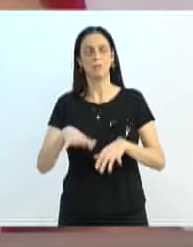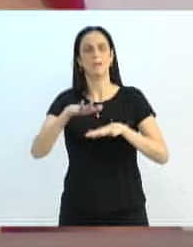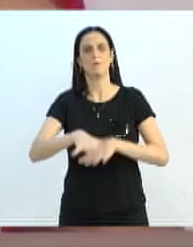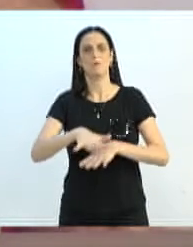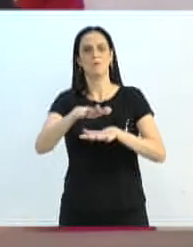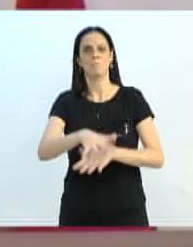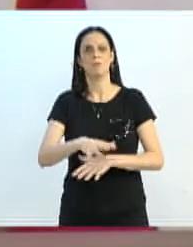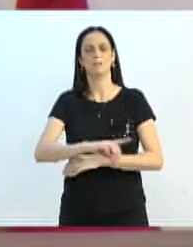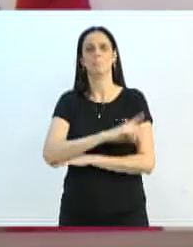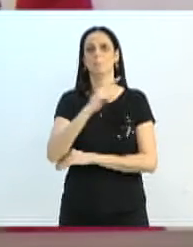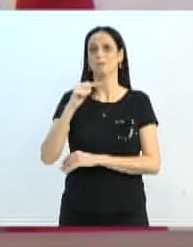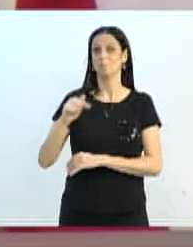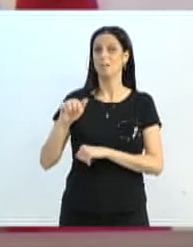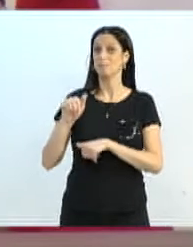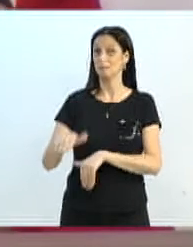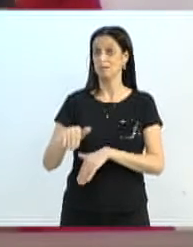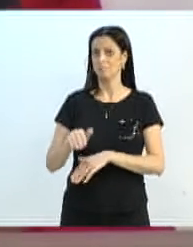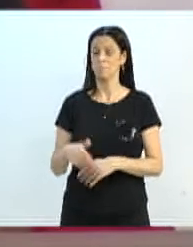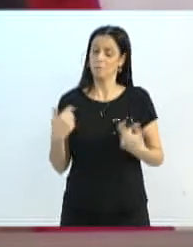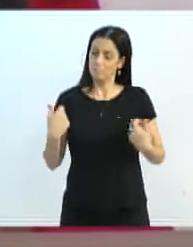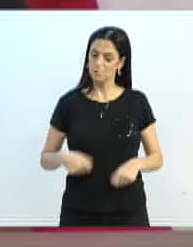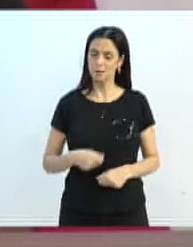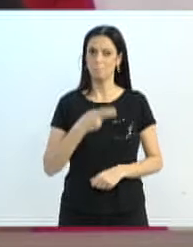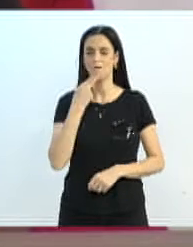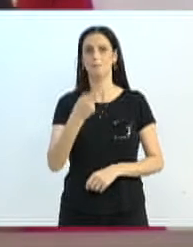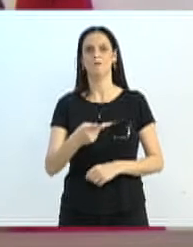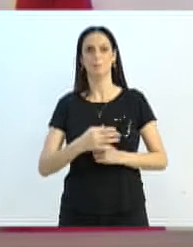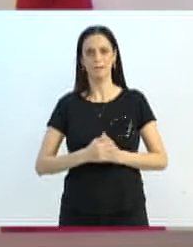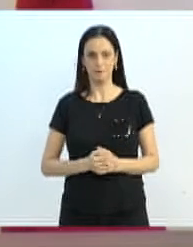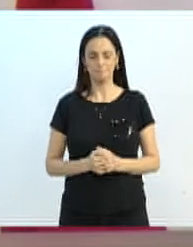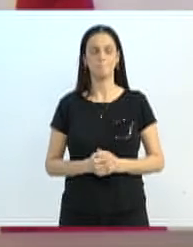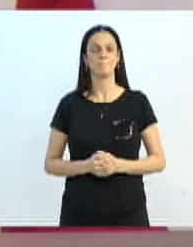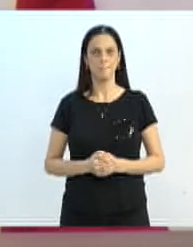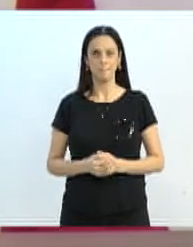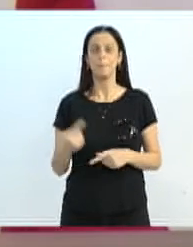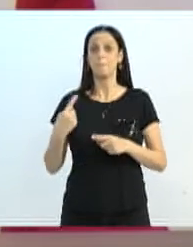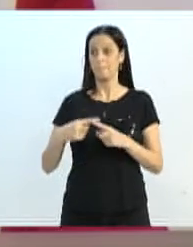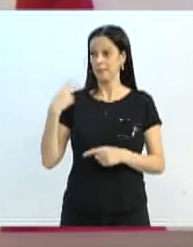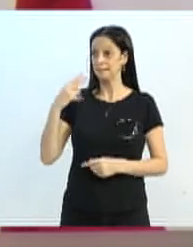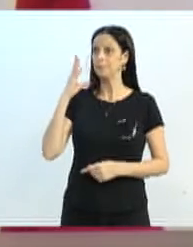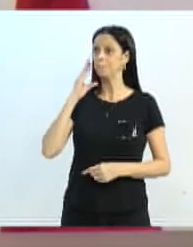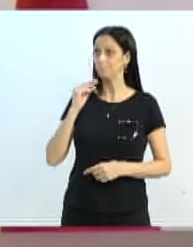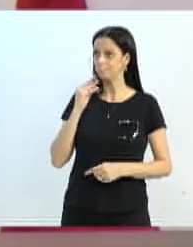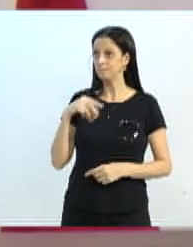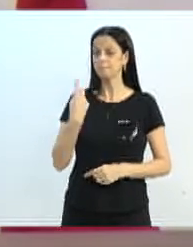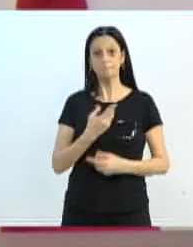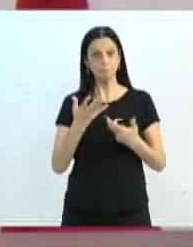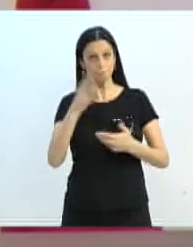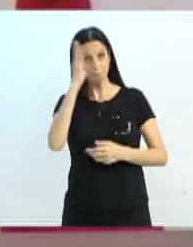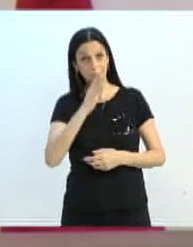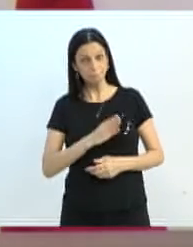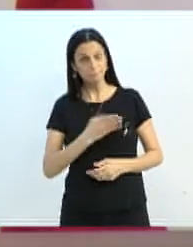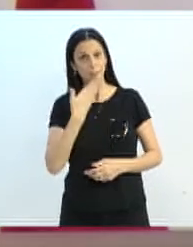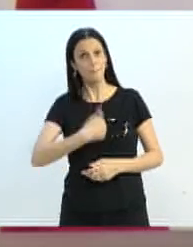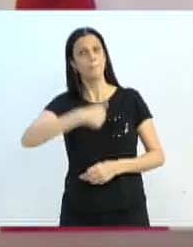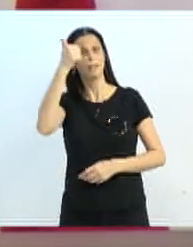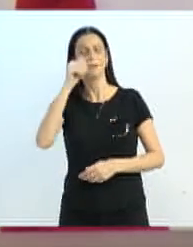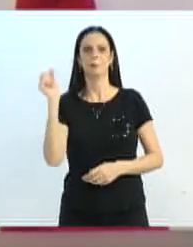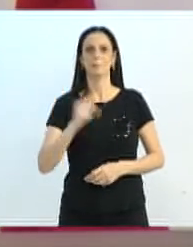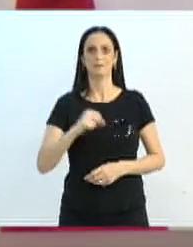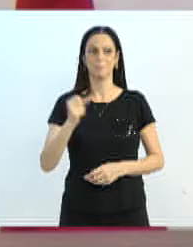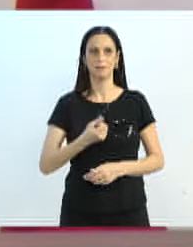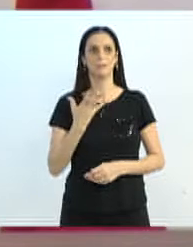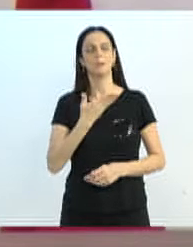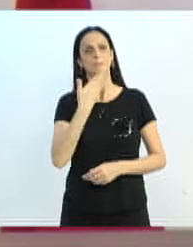não podia deixar de tocar neste assunto. Porque, vereador Gilson, queremos um Brasil melhor, sim. Queremos